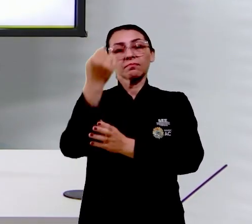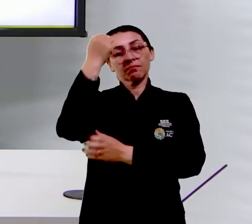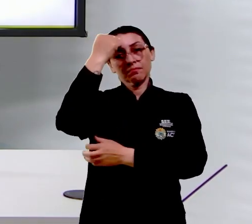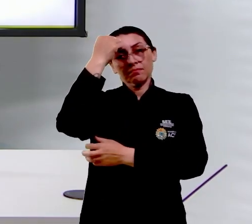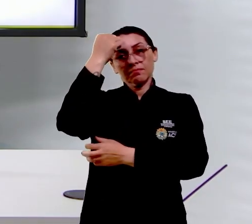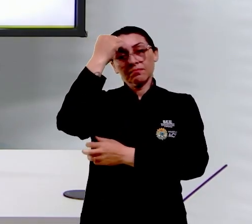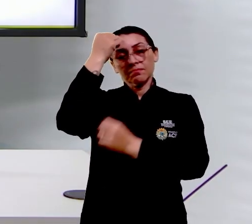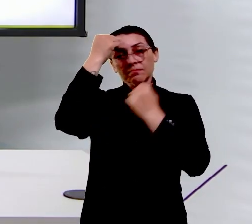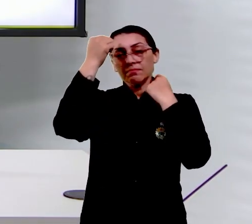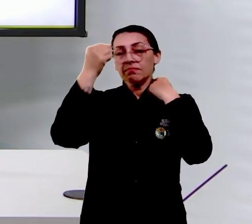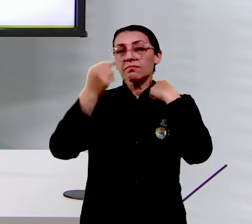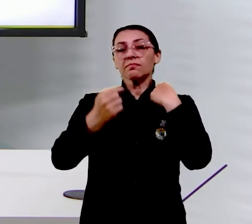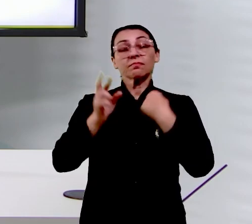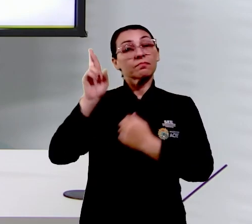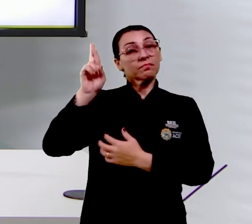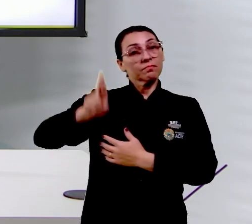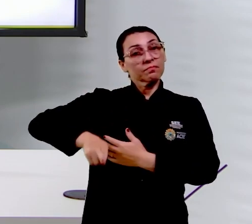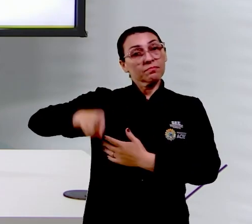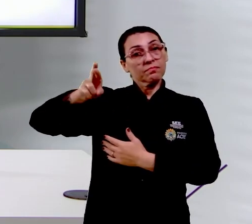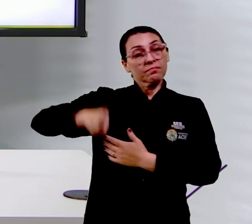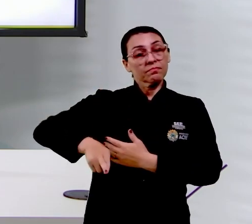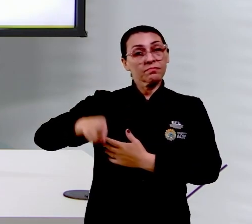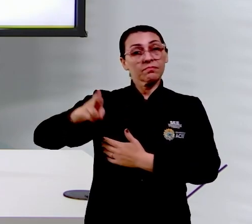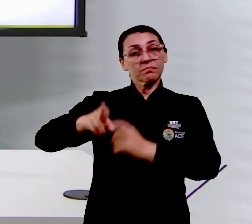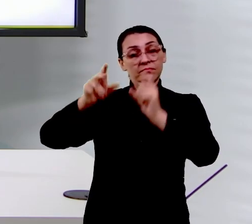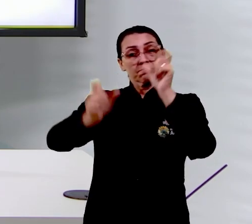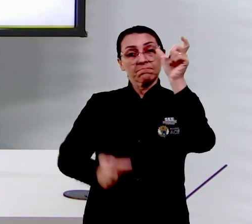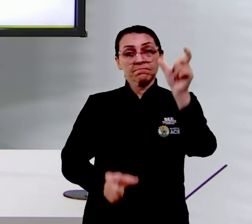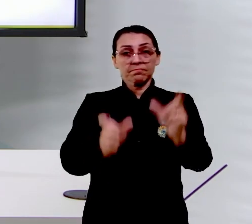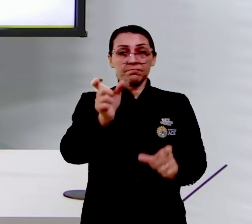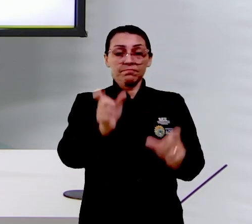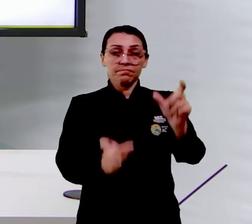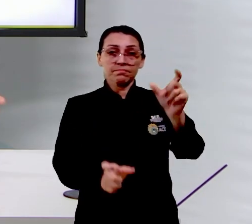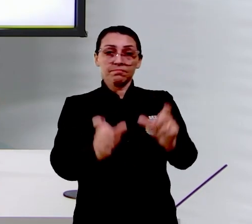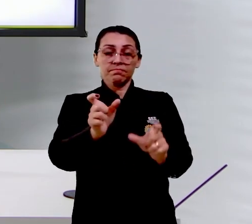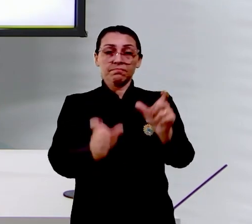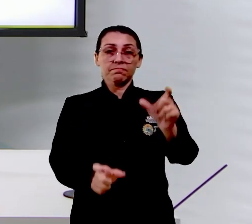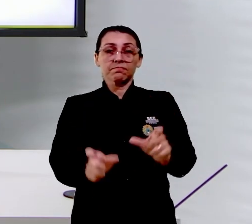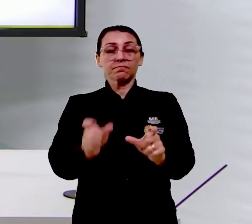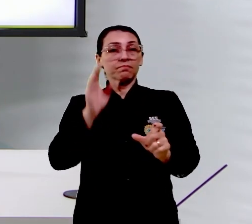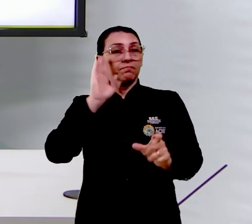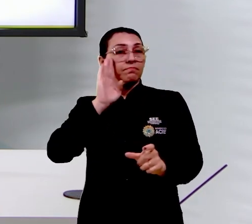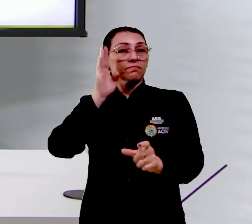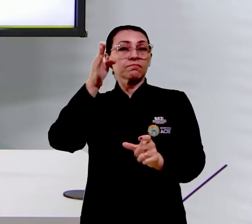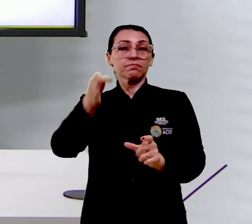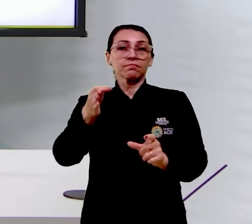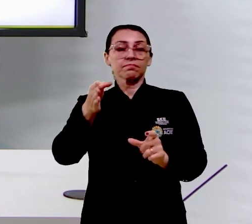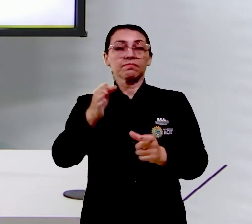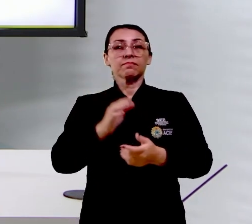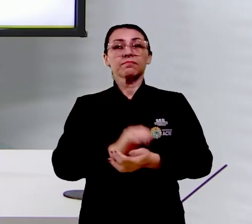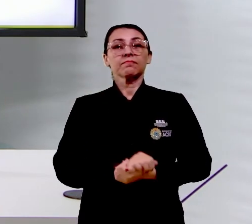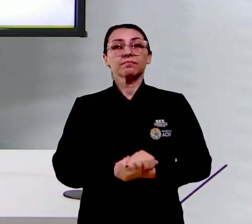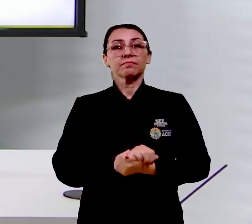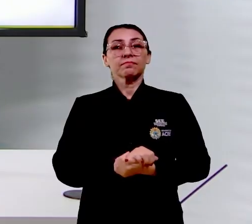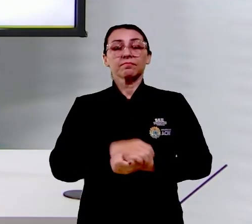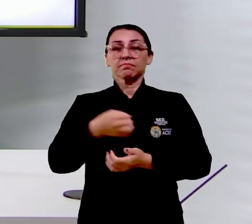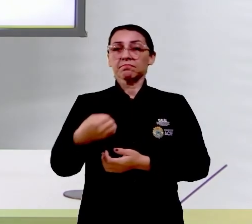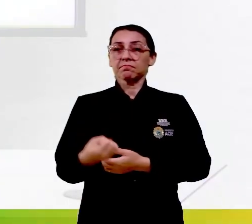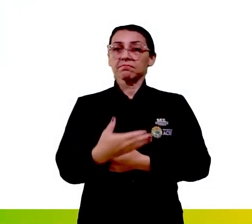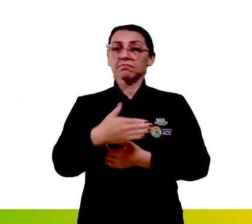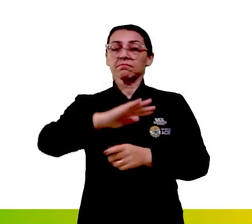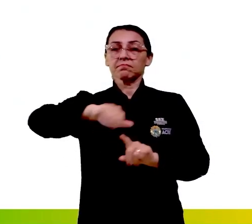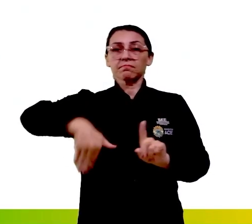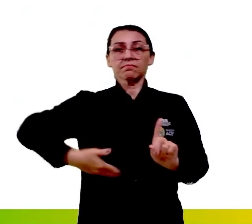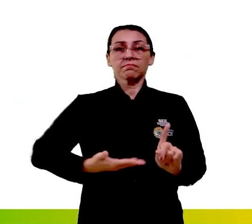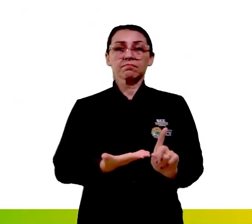pensamento colocando a razão e o ser humano no centro de tudo. Essa nova